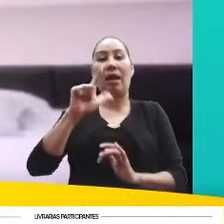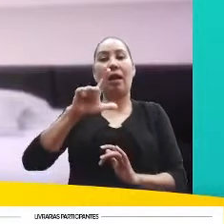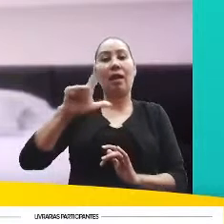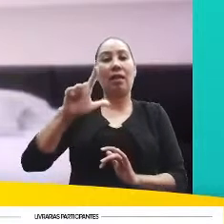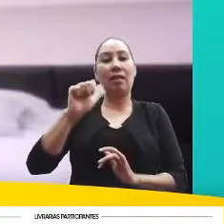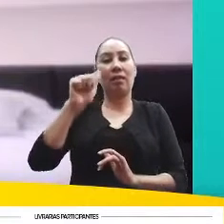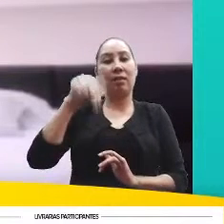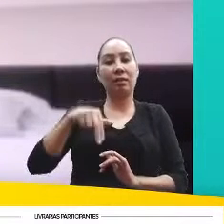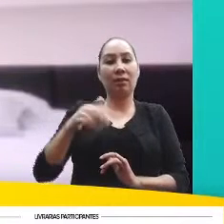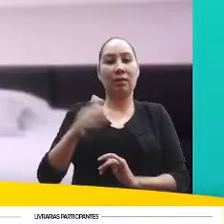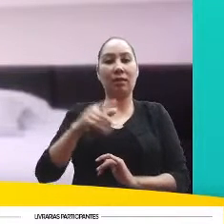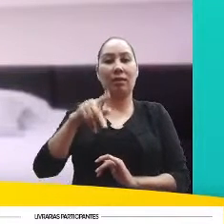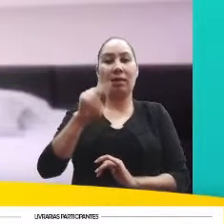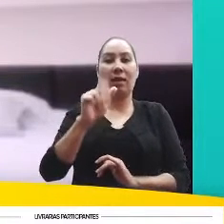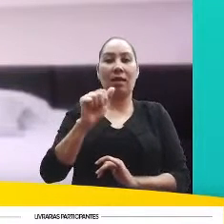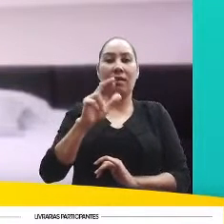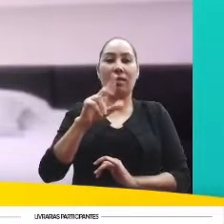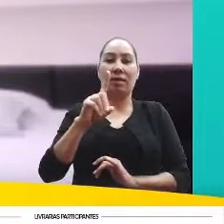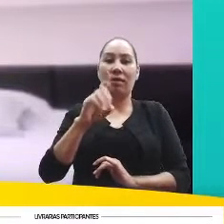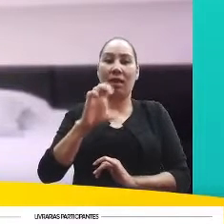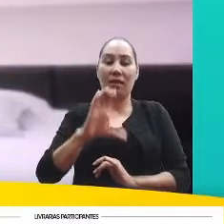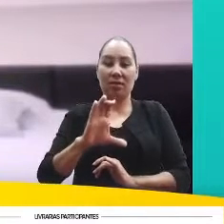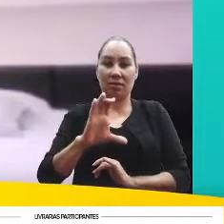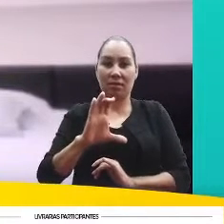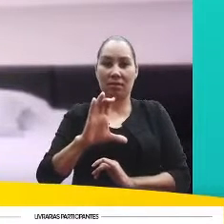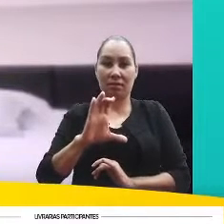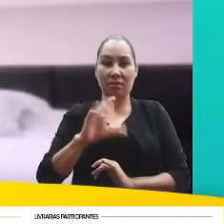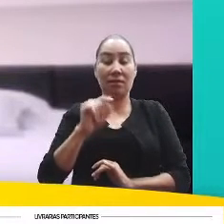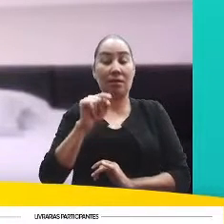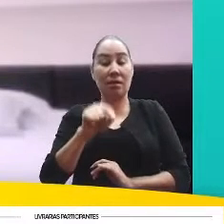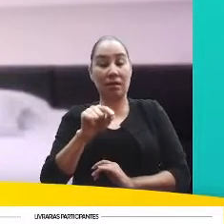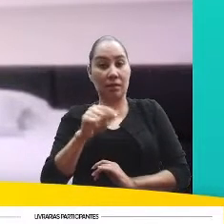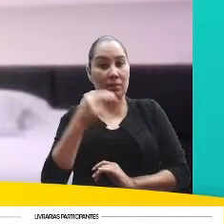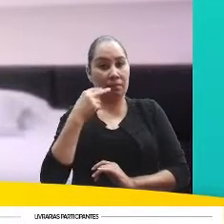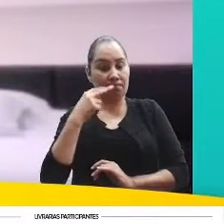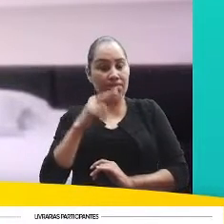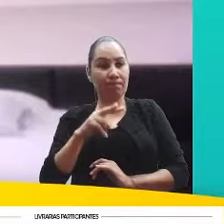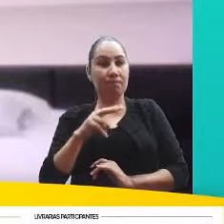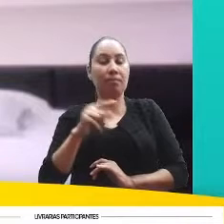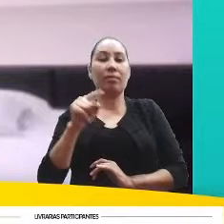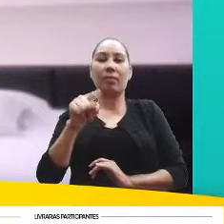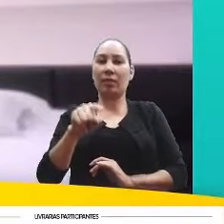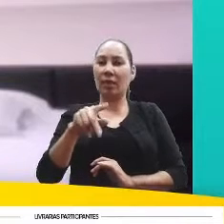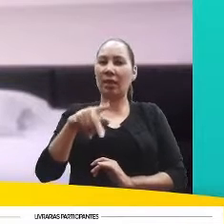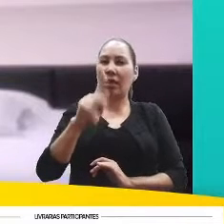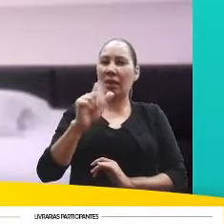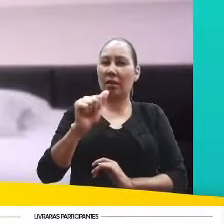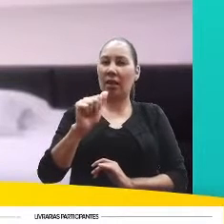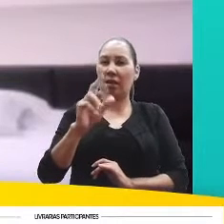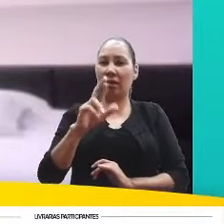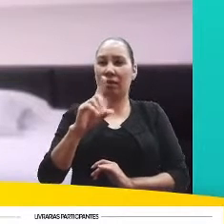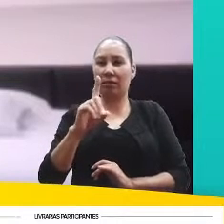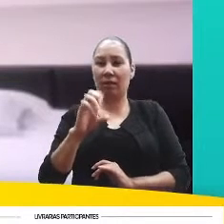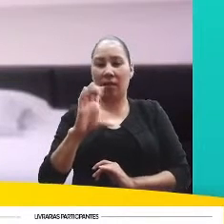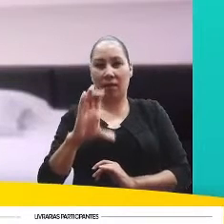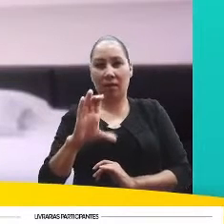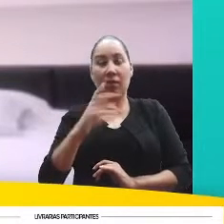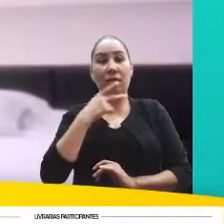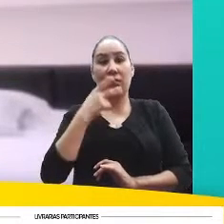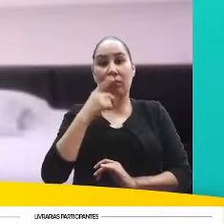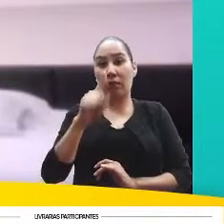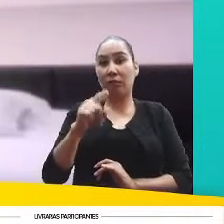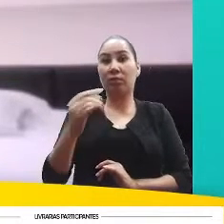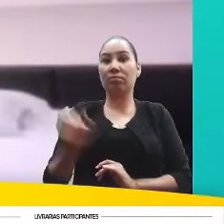edição revista e ampliada do Evangelho segundo o Espiritismo. Veja, tanto Kardec já considerava um ponto